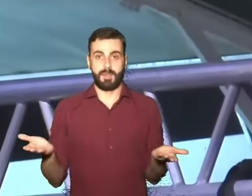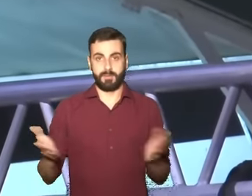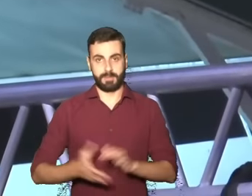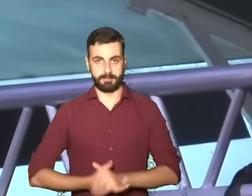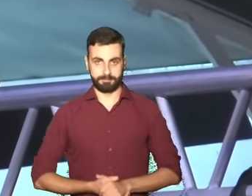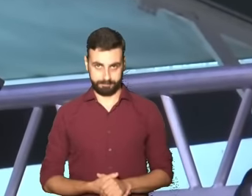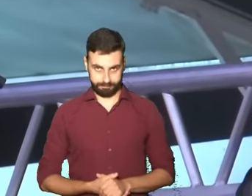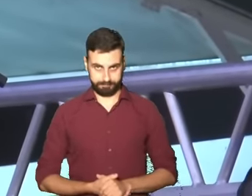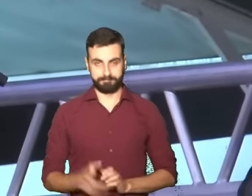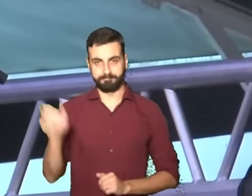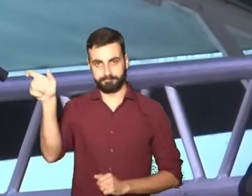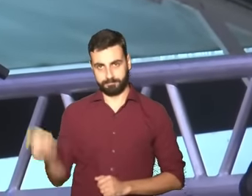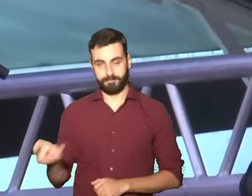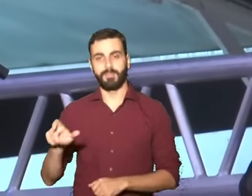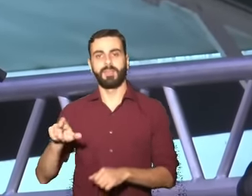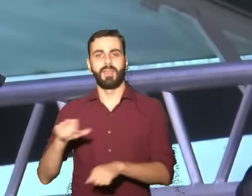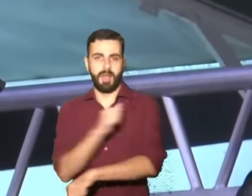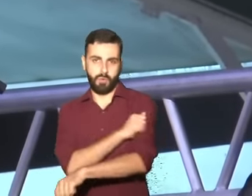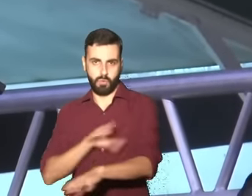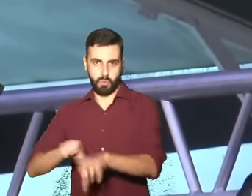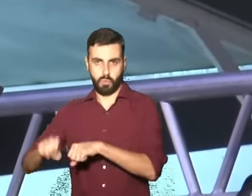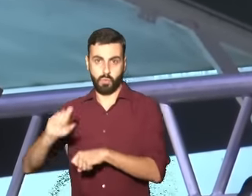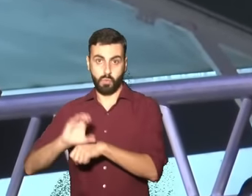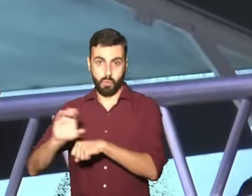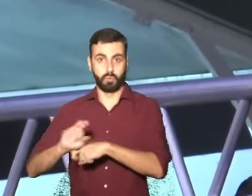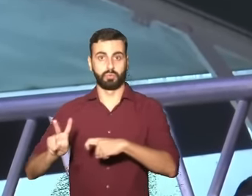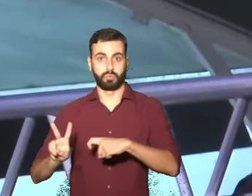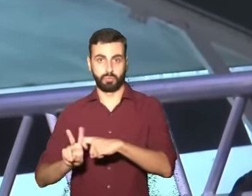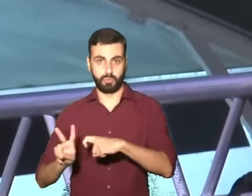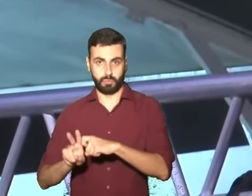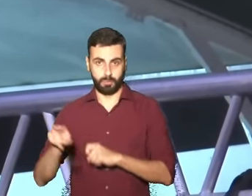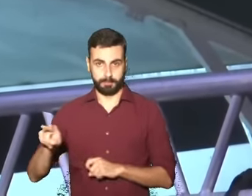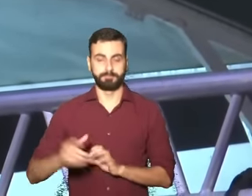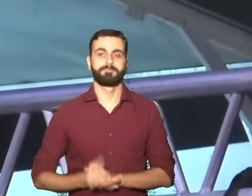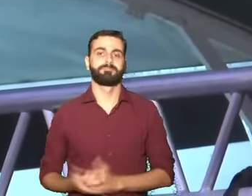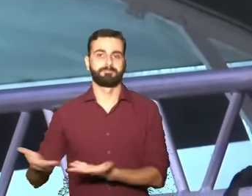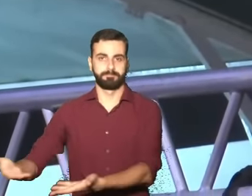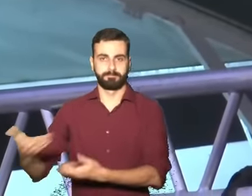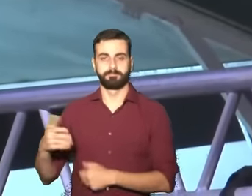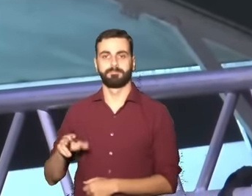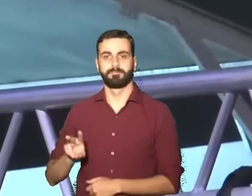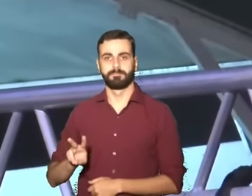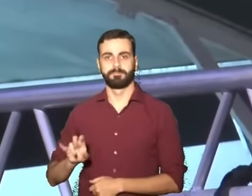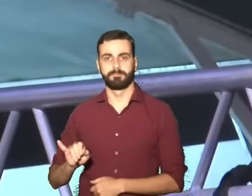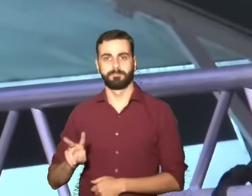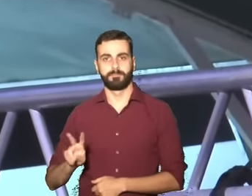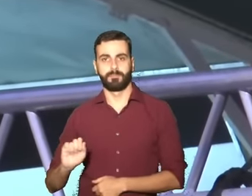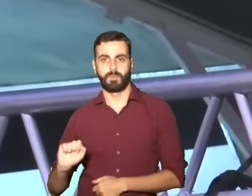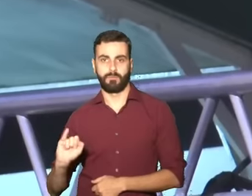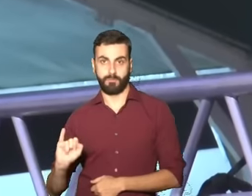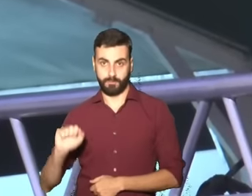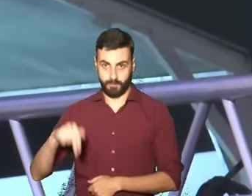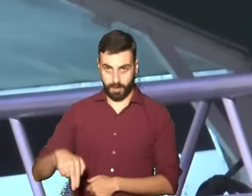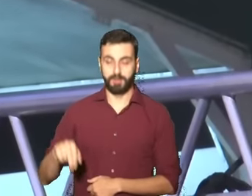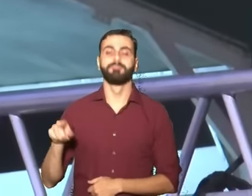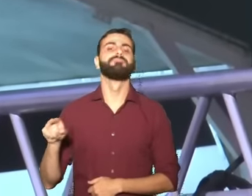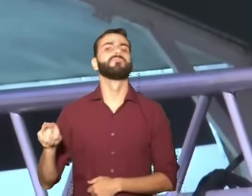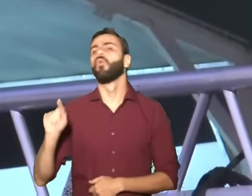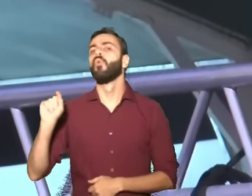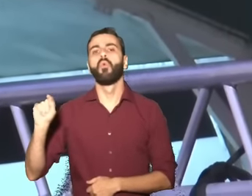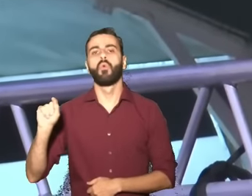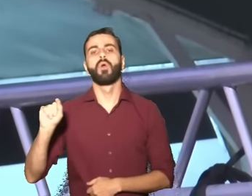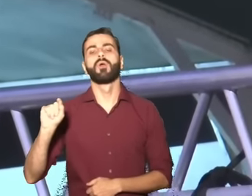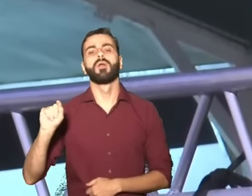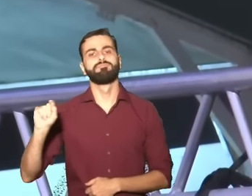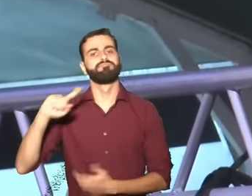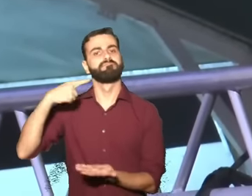Convidamos a formanda do curso de Medicina Veterinária, Vivian Alves Piusana Barbosa, para